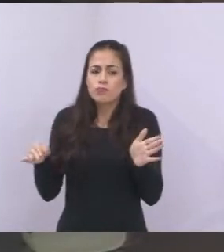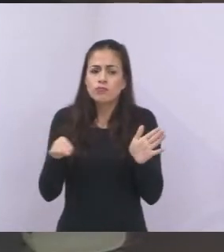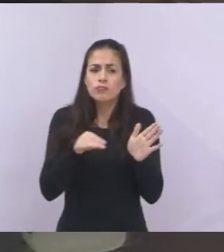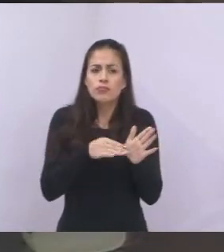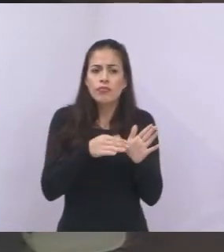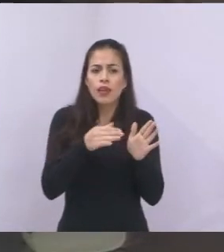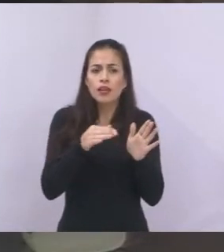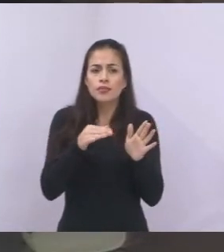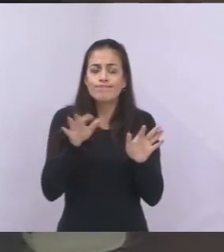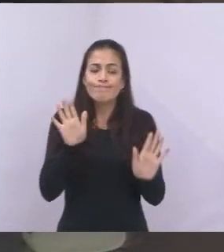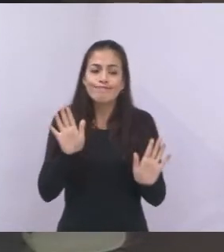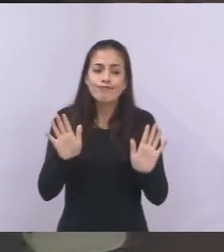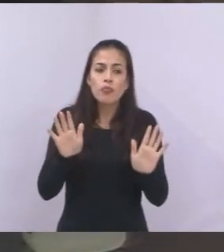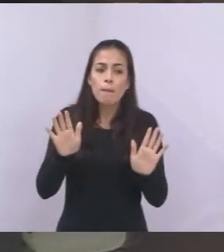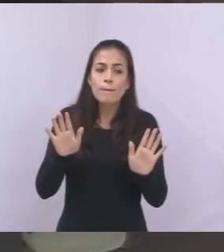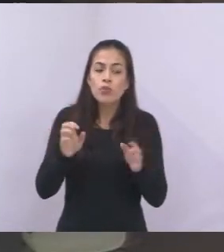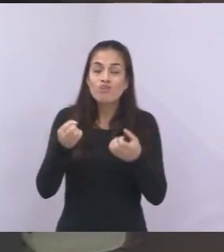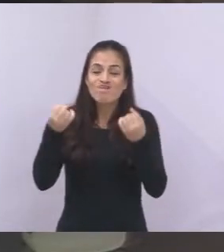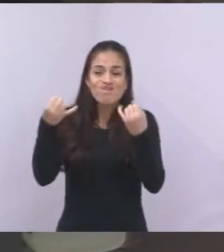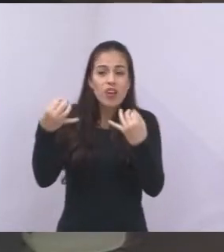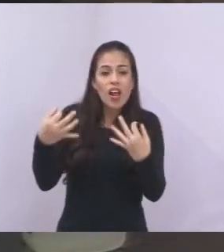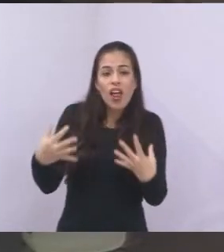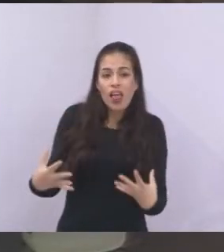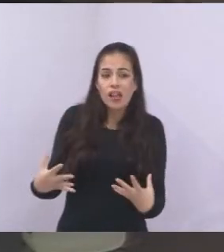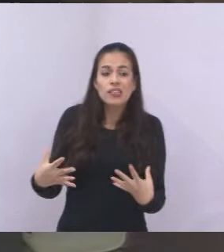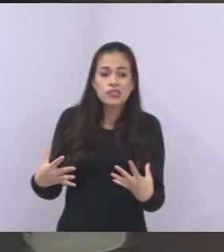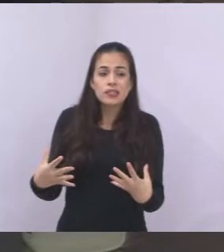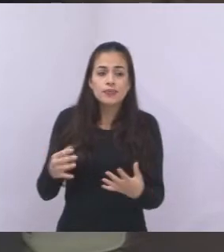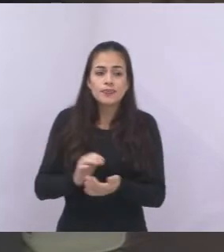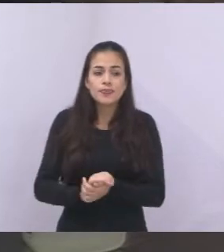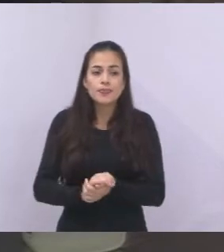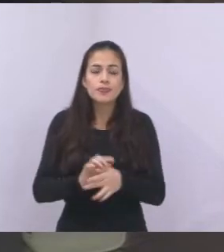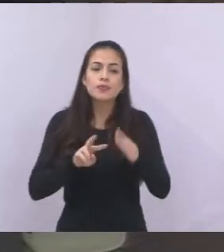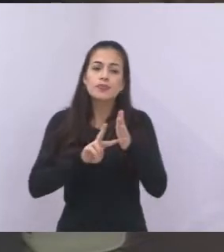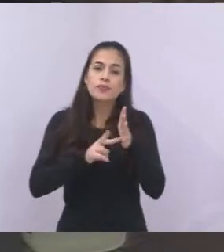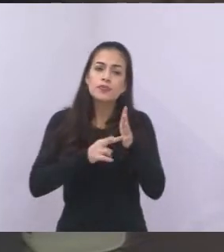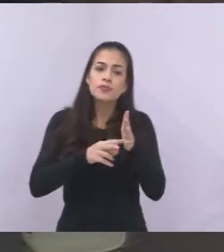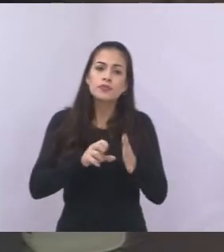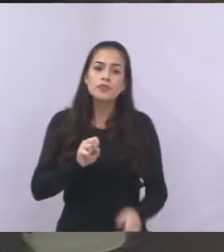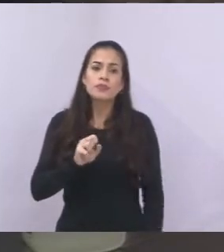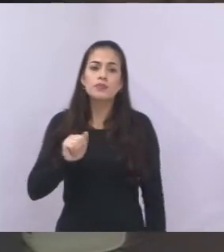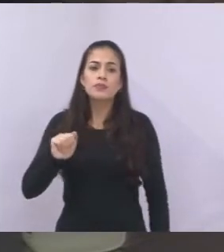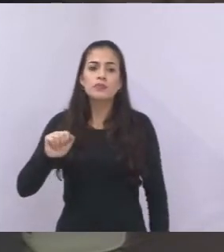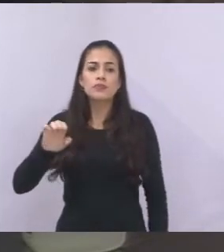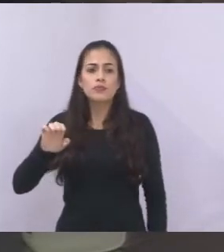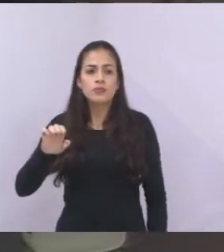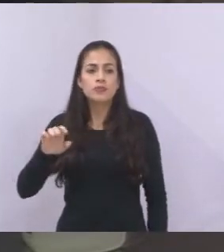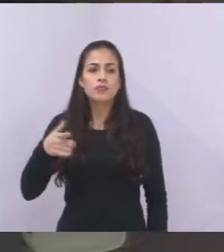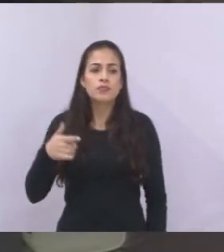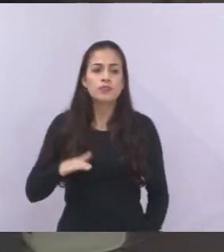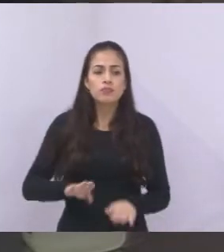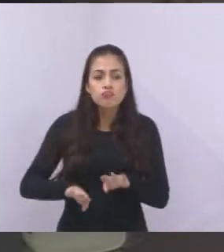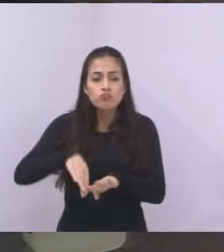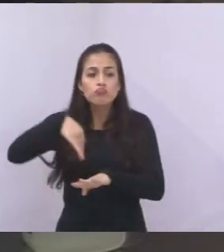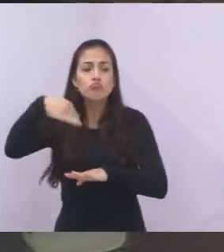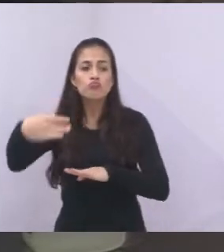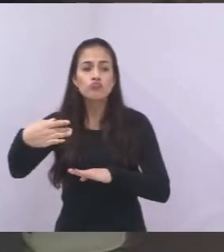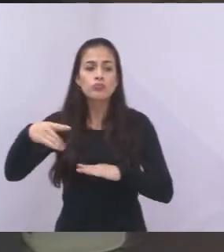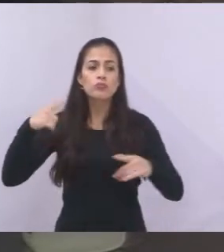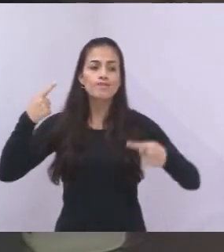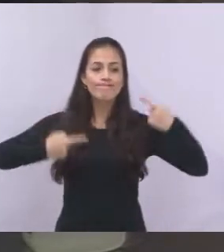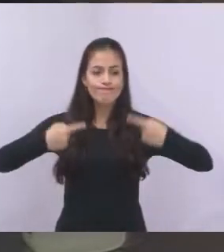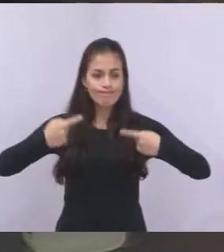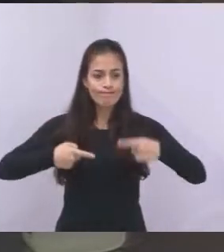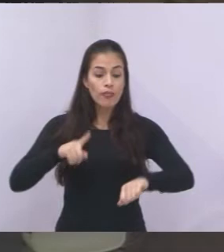essa situação de não transparência com o sindicato do SAI, não deixar levar mais para frente uma discussão que ainda